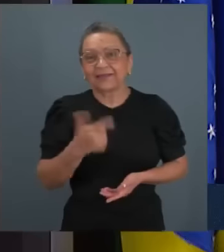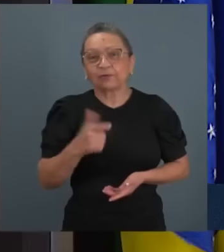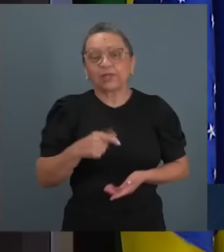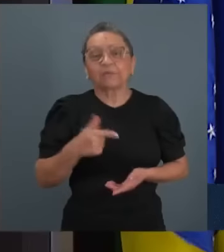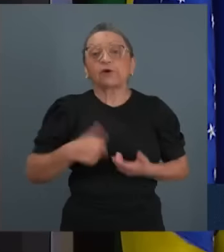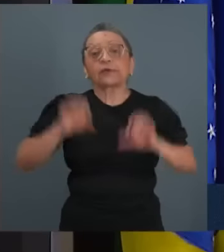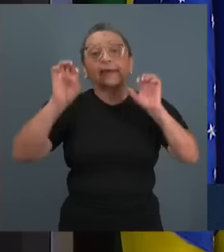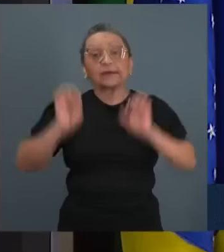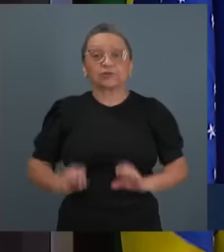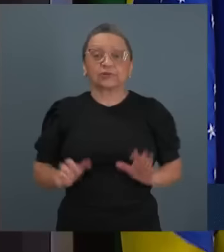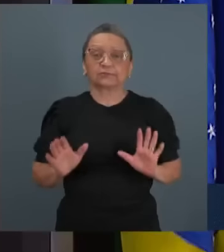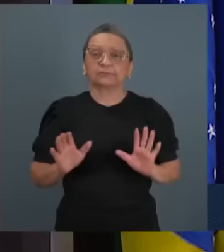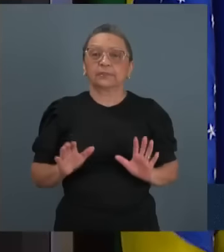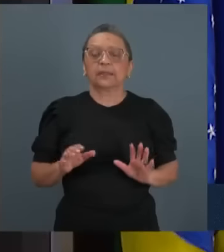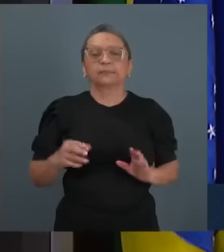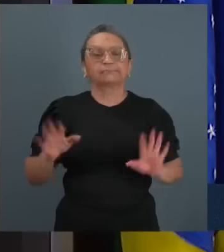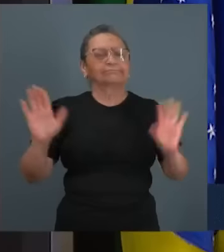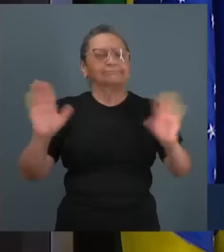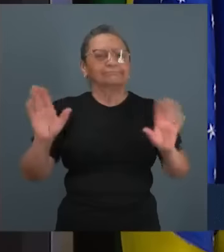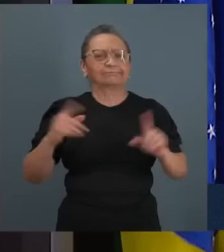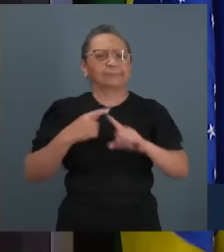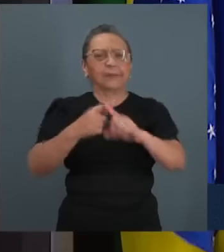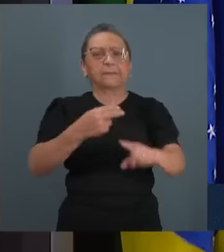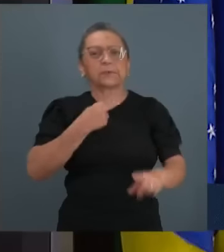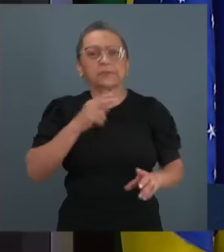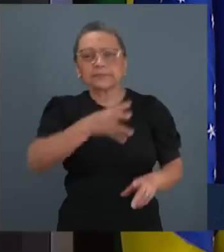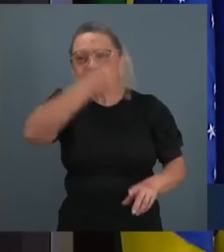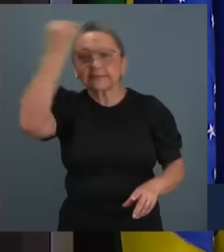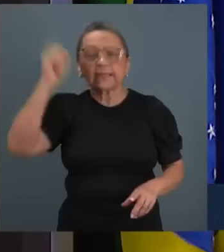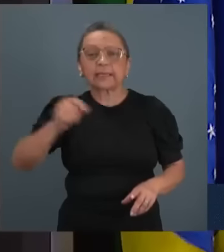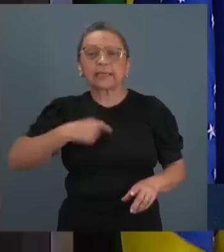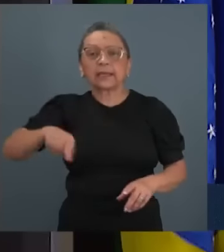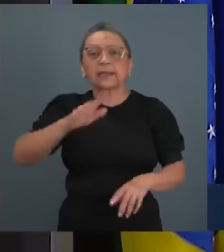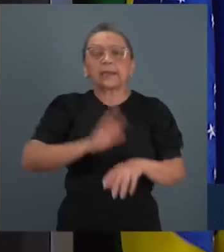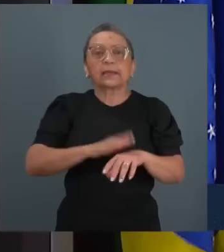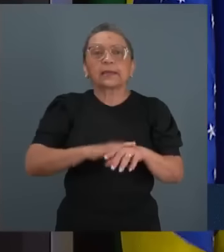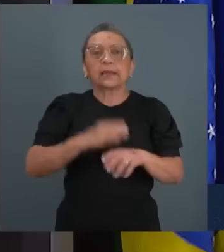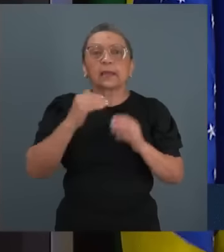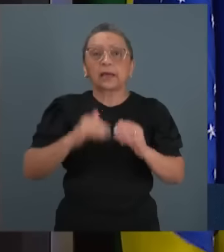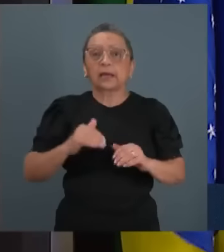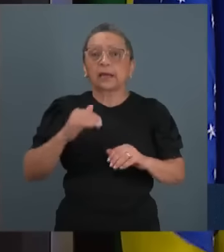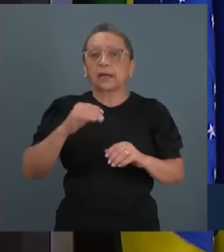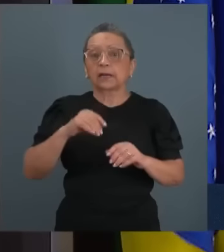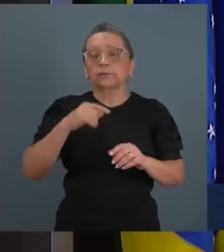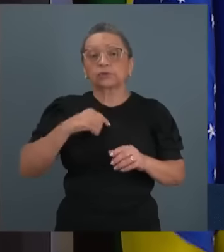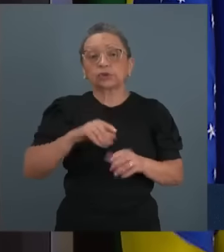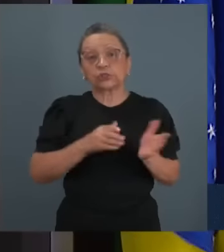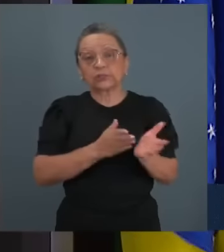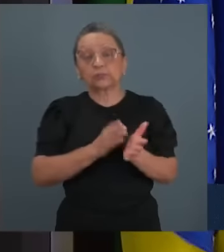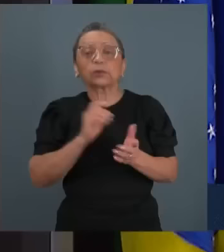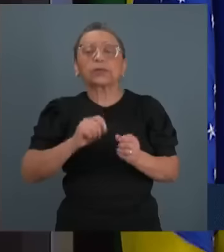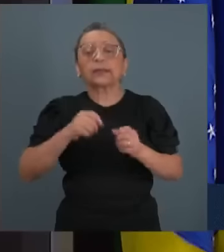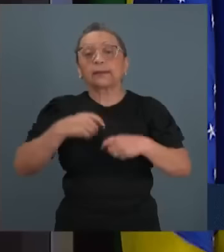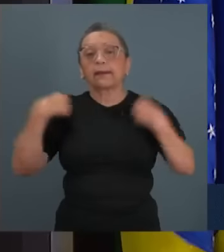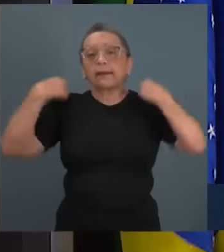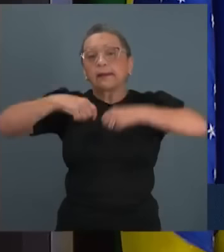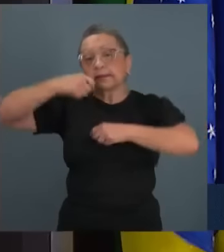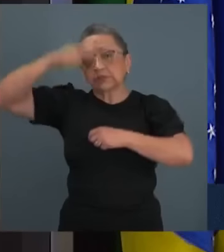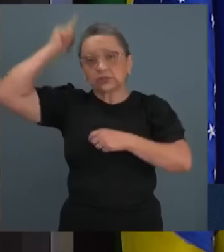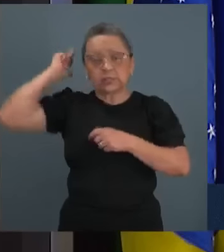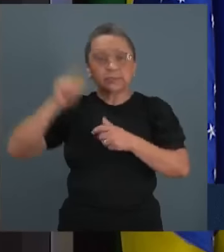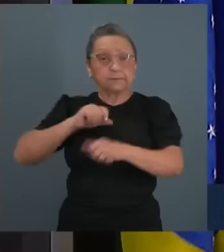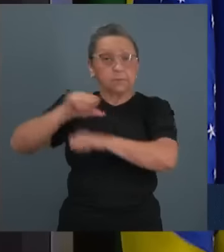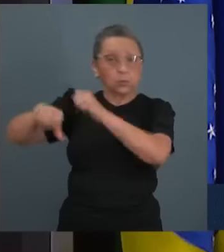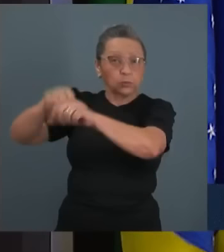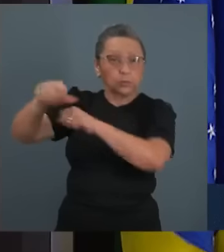caminho. Não podemos jamais esquecer que a sanha autoritária e os desvios de Alexandre de Moraes em nada